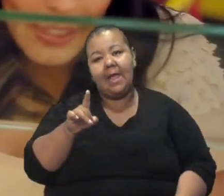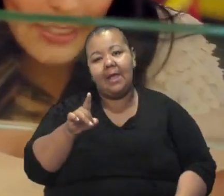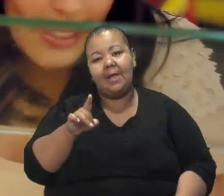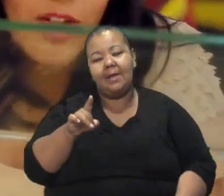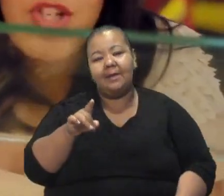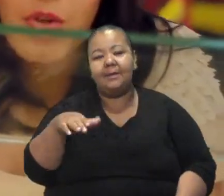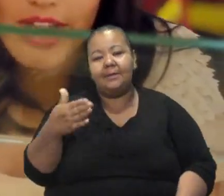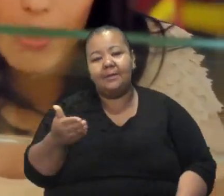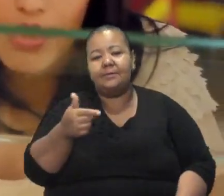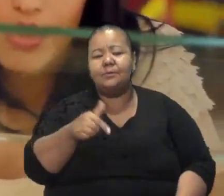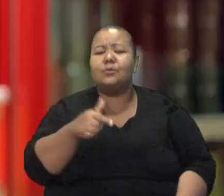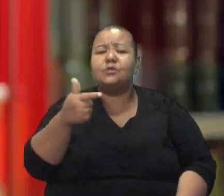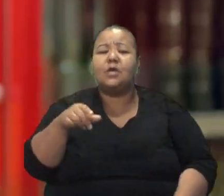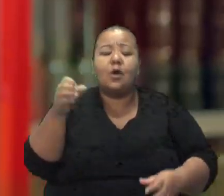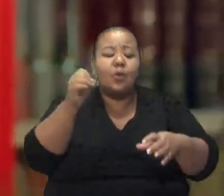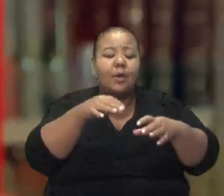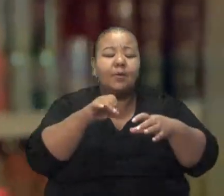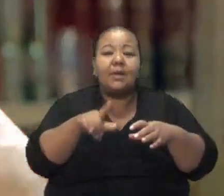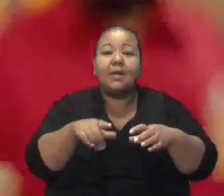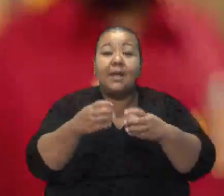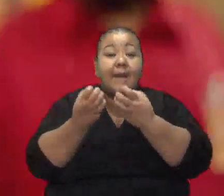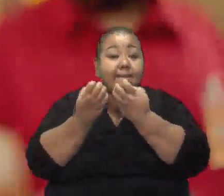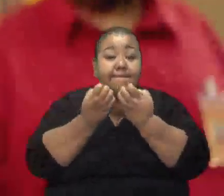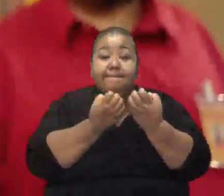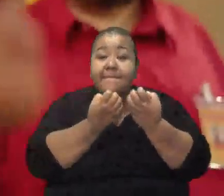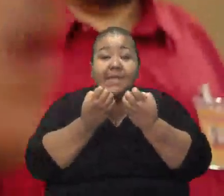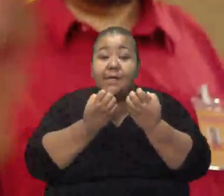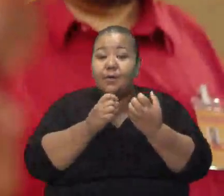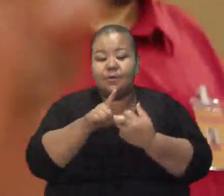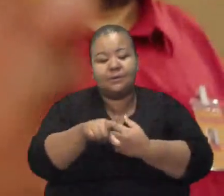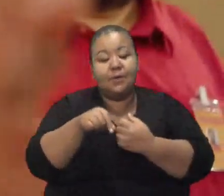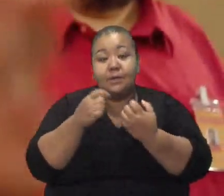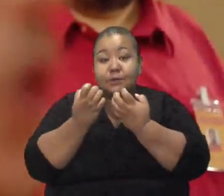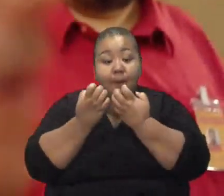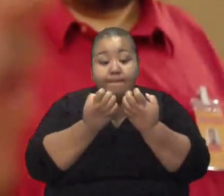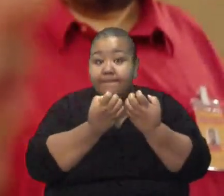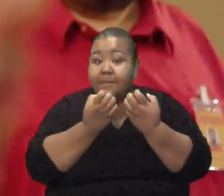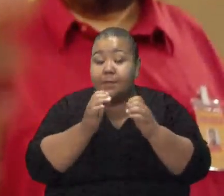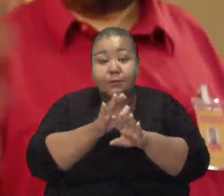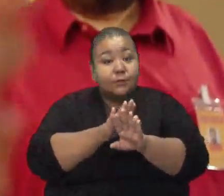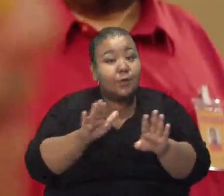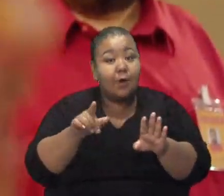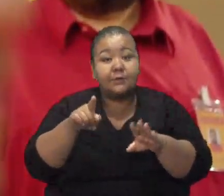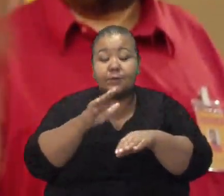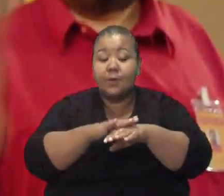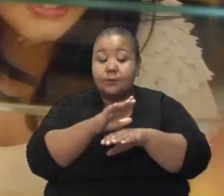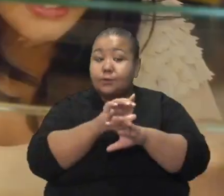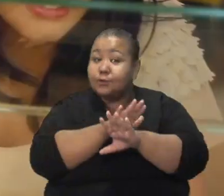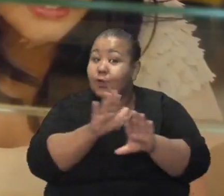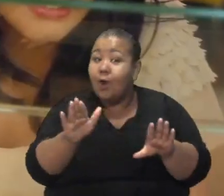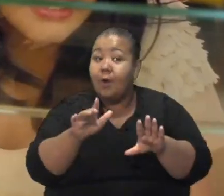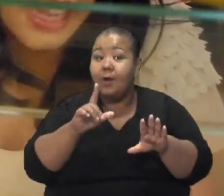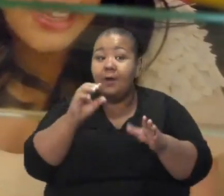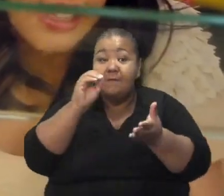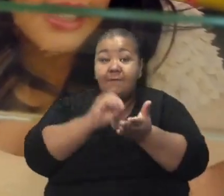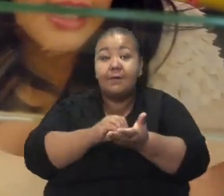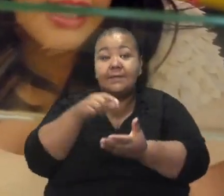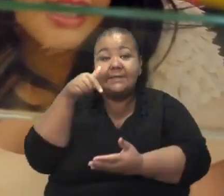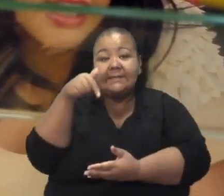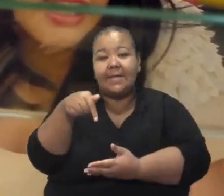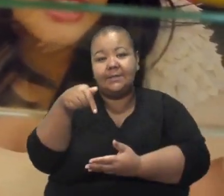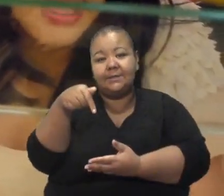Tá, então peraí. O que eu já coloquei, moço? Milho! A senhora só colocou milho! É isso que a senhora colocou! Só milho, faltam 7.